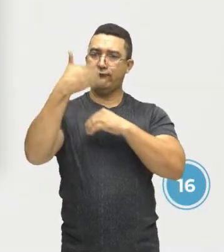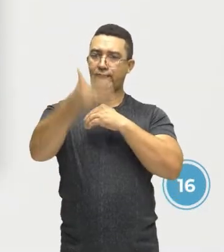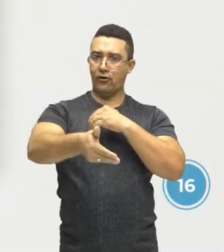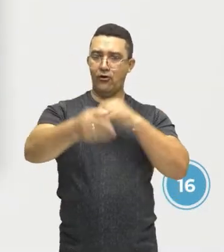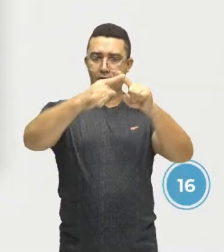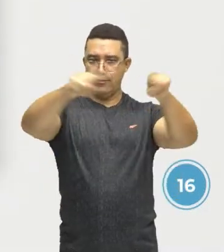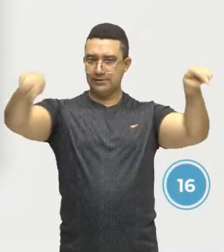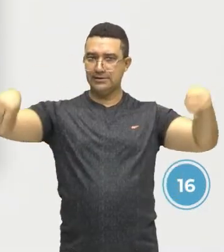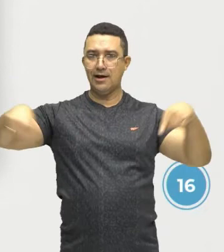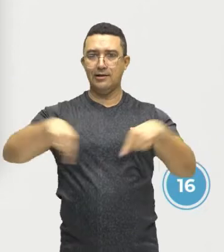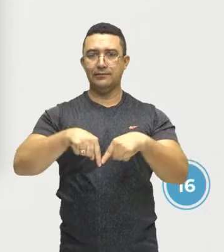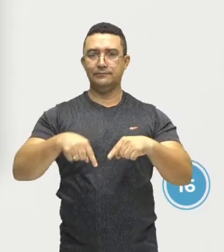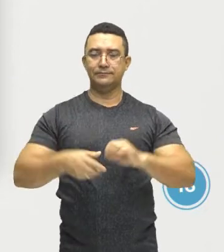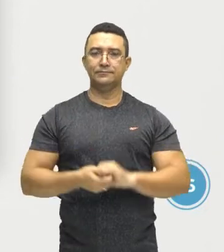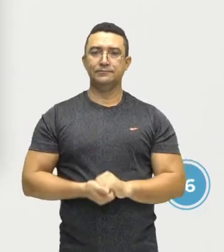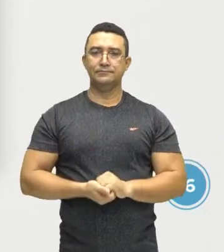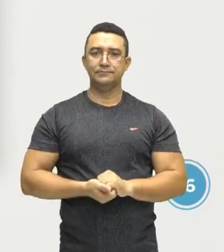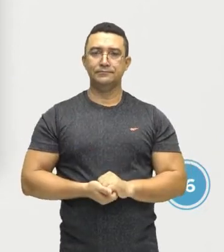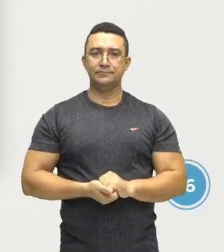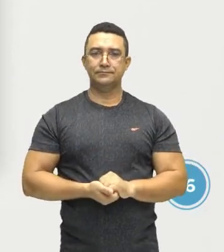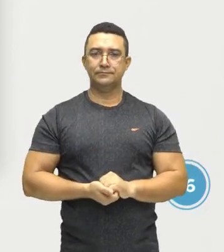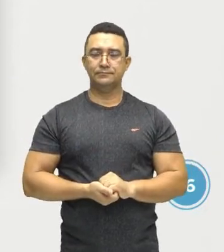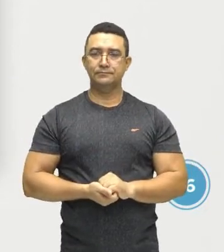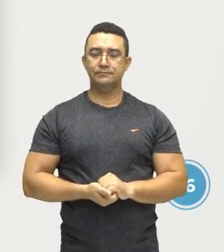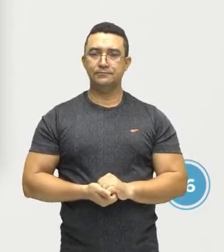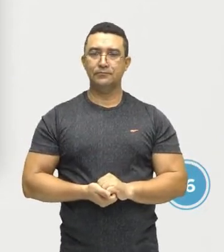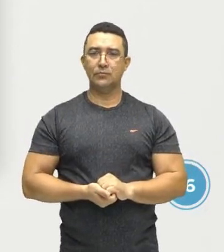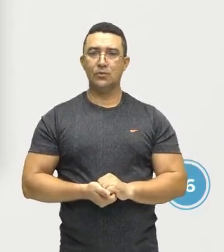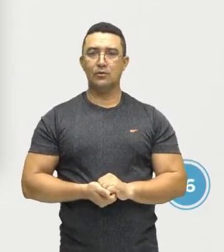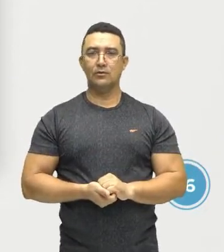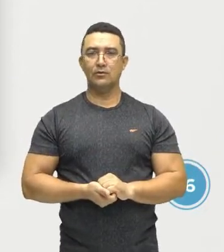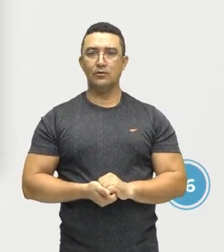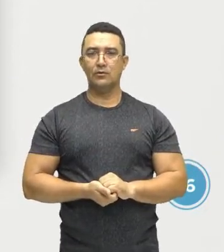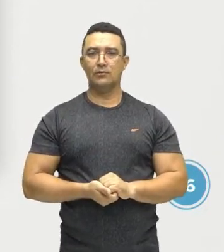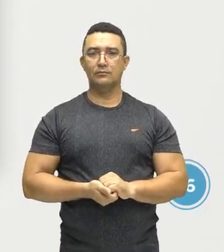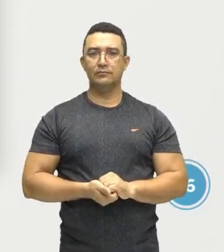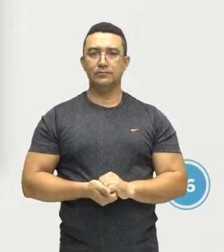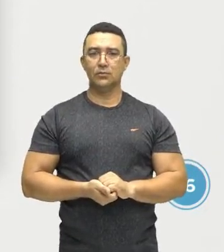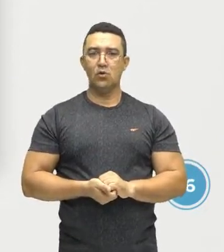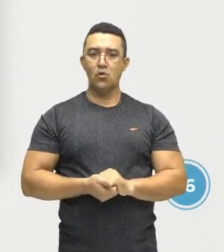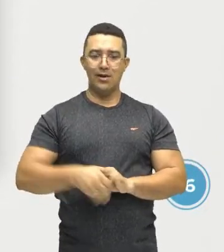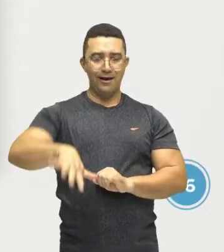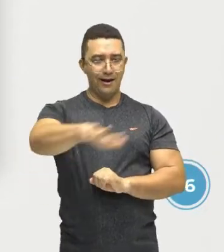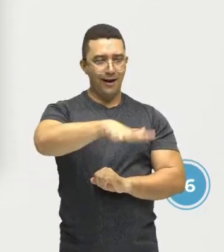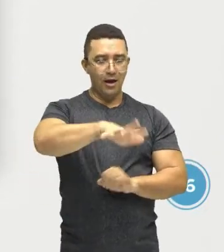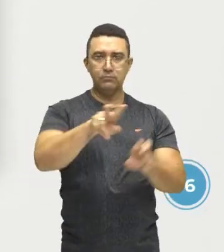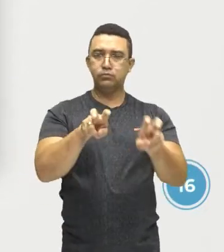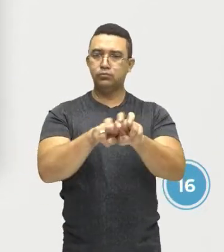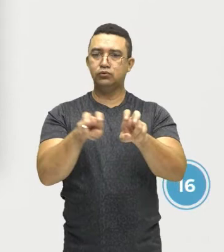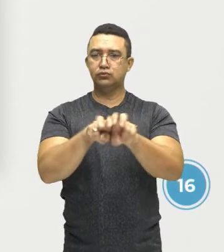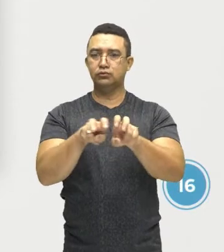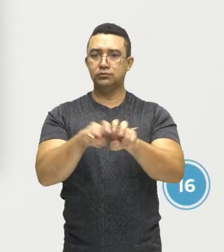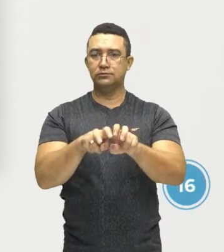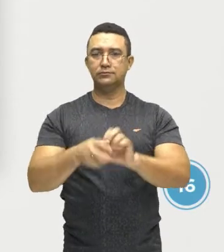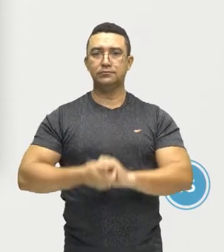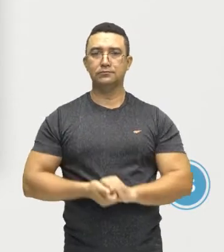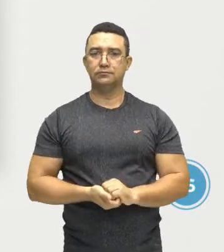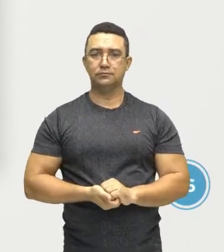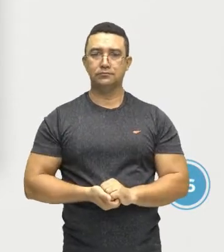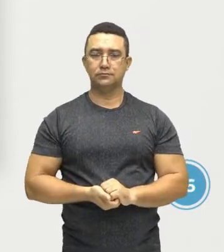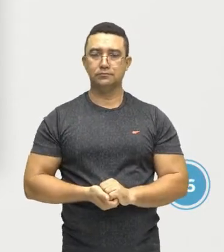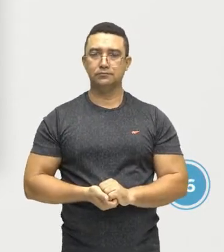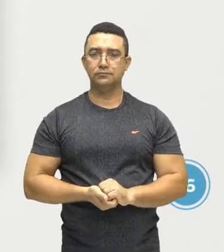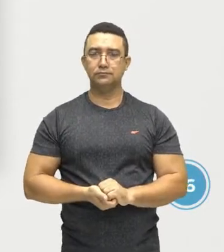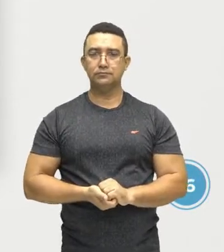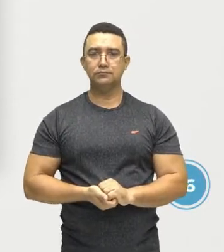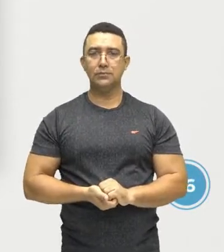No pátio. Muito bem. No pátio é apenas uma informação de lugar, não é isso? Muito bem. Uma indicação de